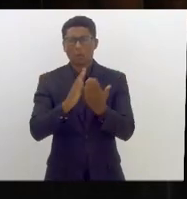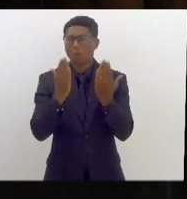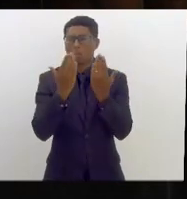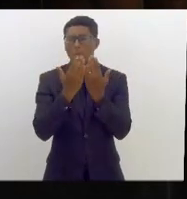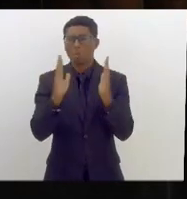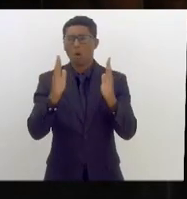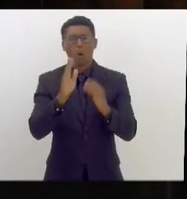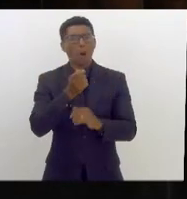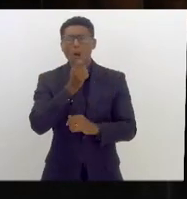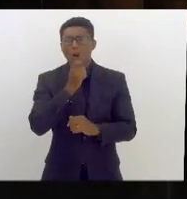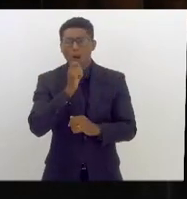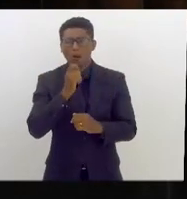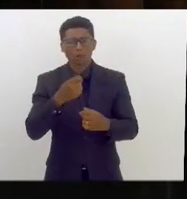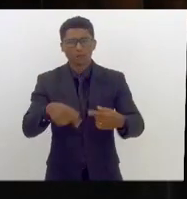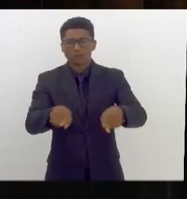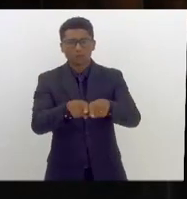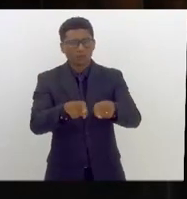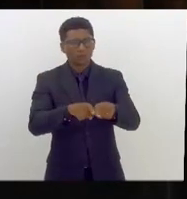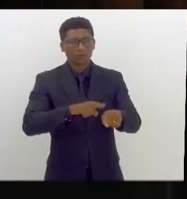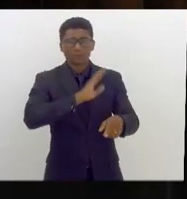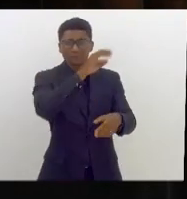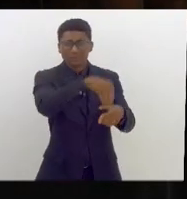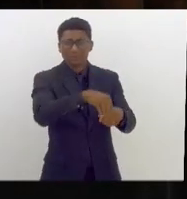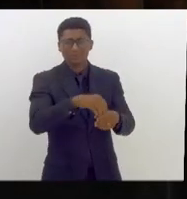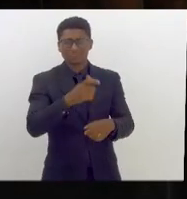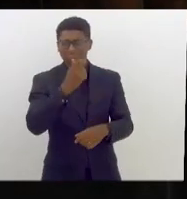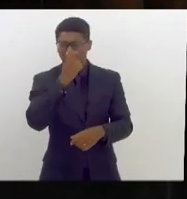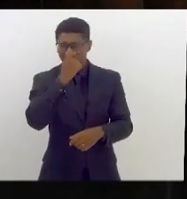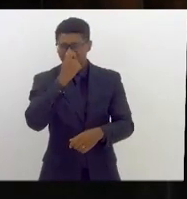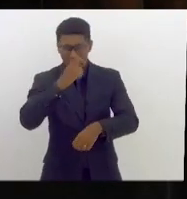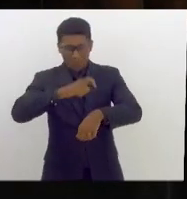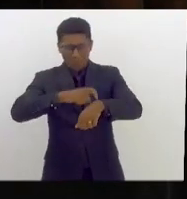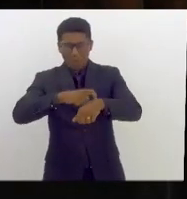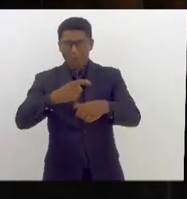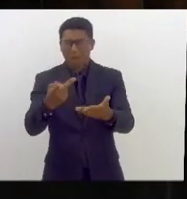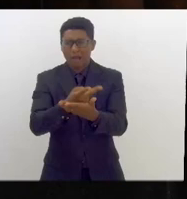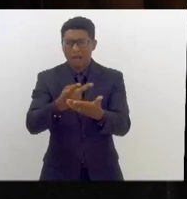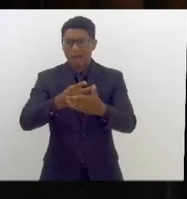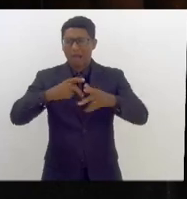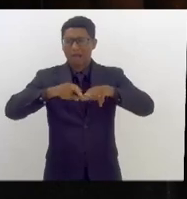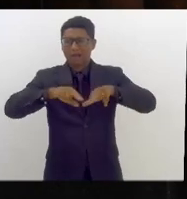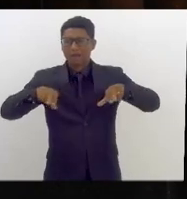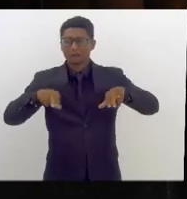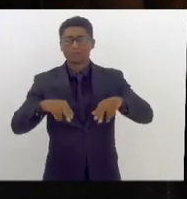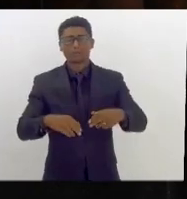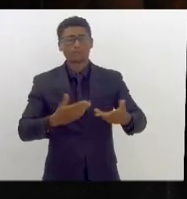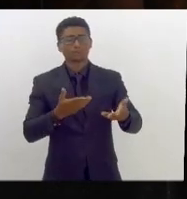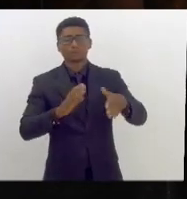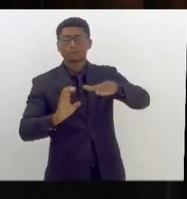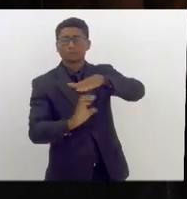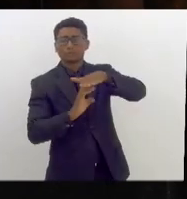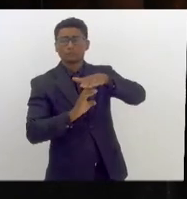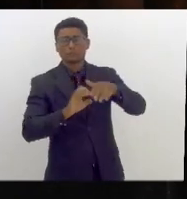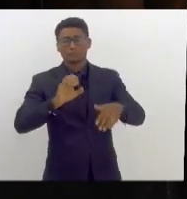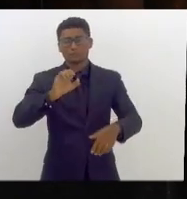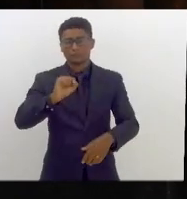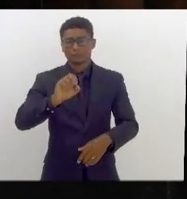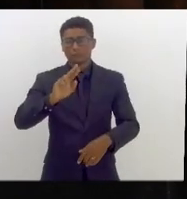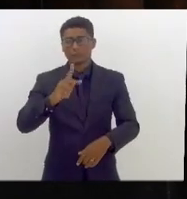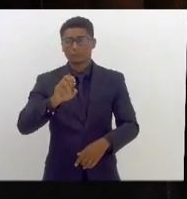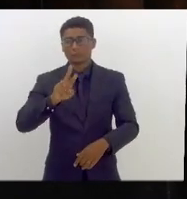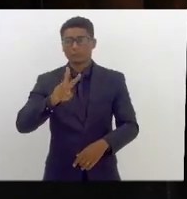horários irregulares, e a supervia, que seria, né, o trem, o nosso transporte de massa, não consegue certamente abarcar